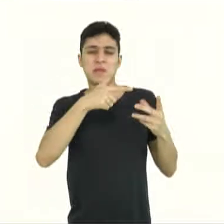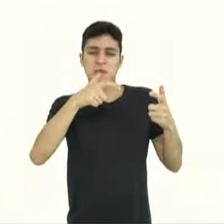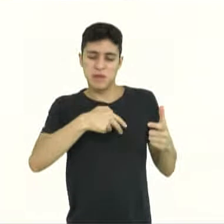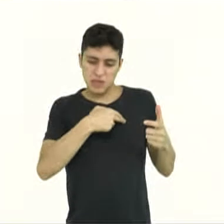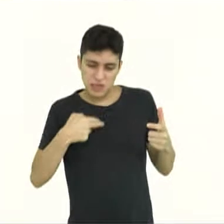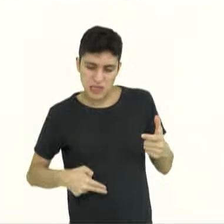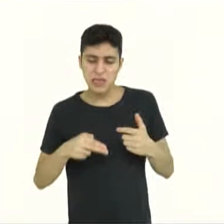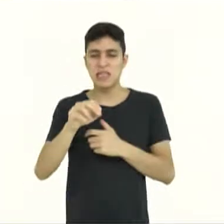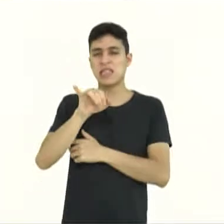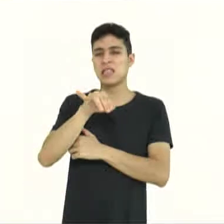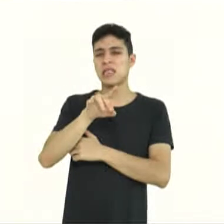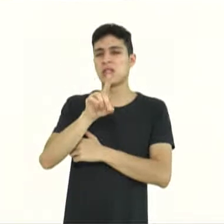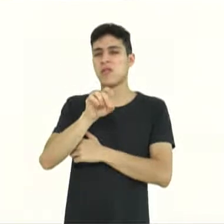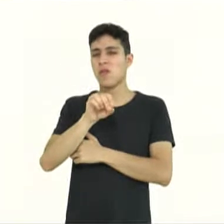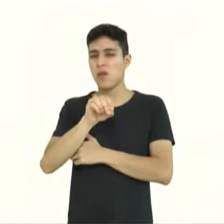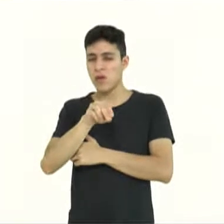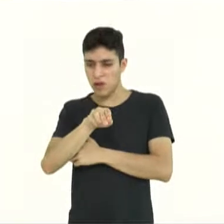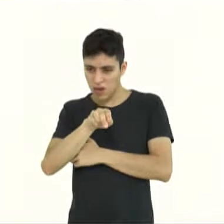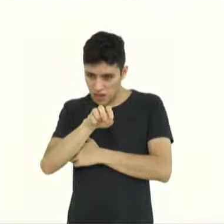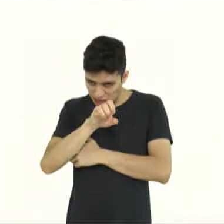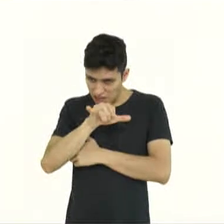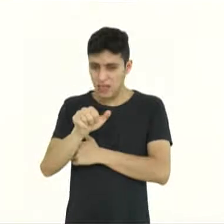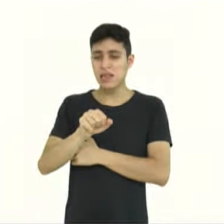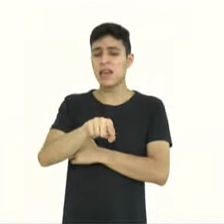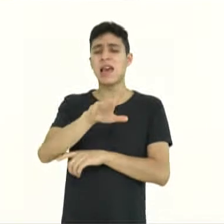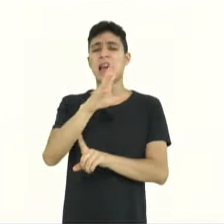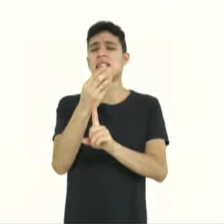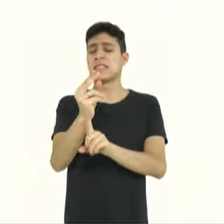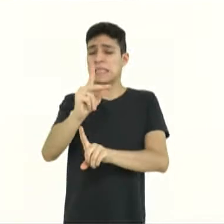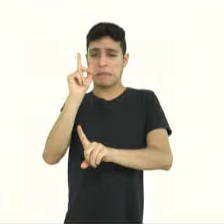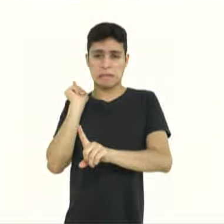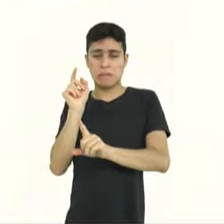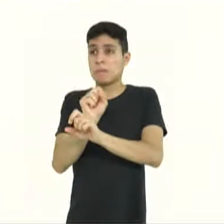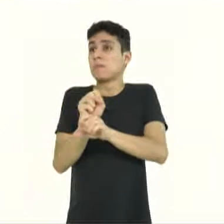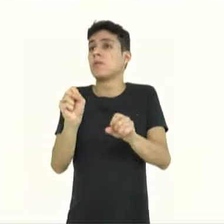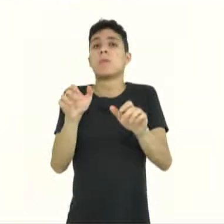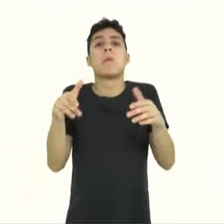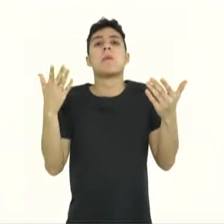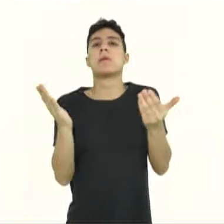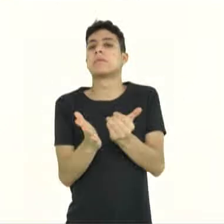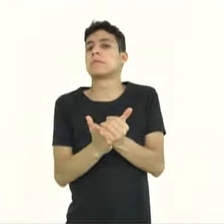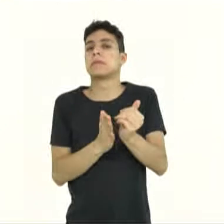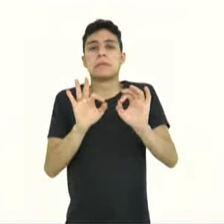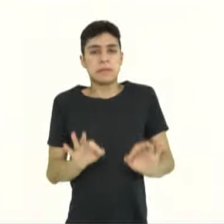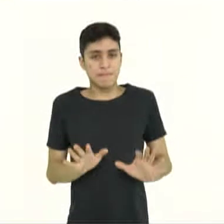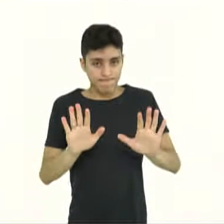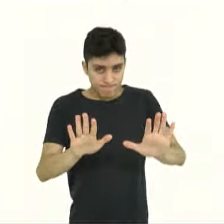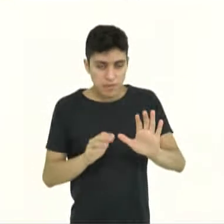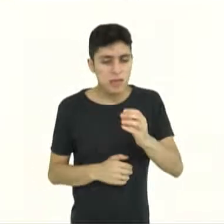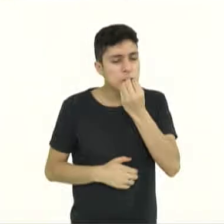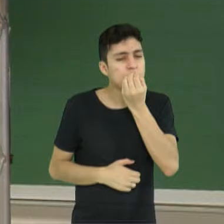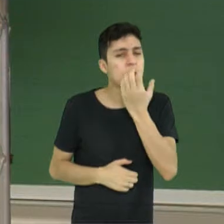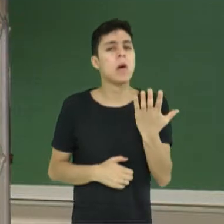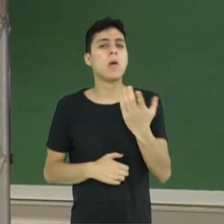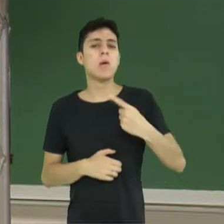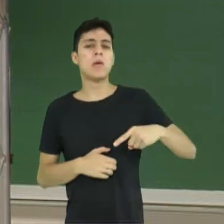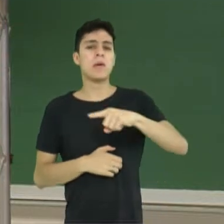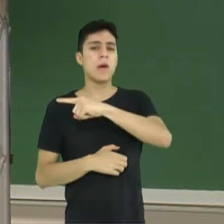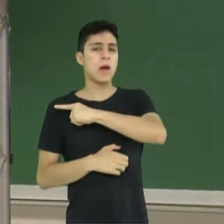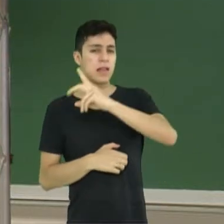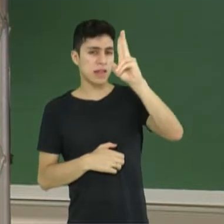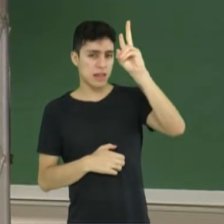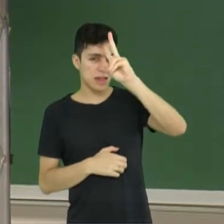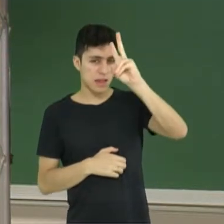Java, Indonésia, e essa arte existe há tanto tempo que é impossível determinar quando começou. Mas o que vale a pena a gente falar é o seguinte: